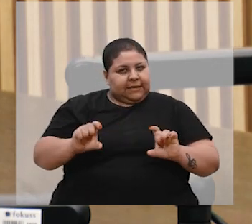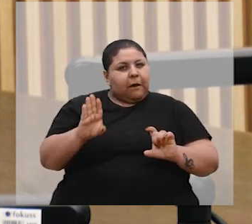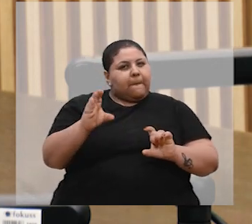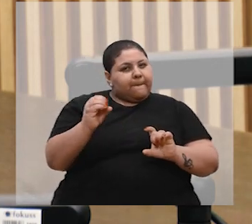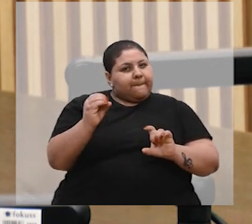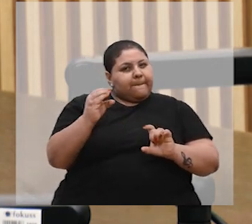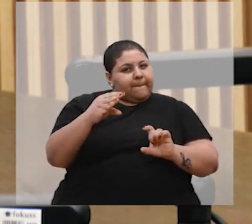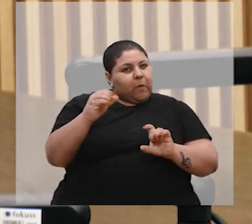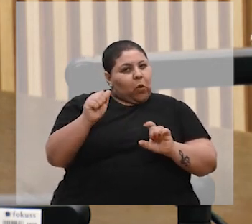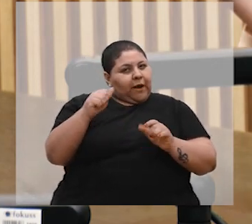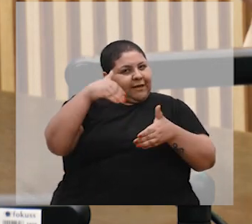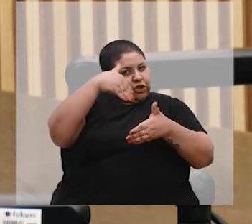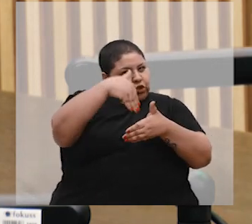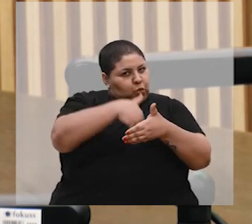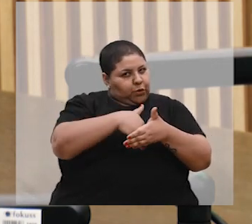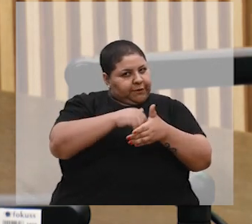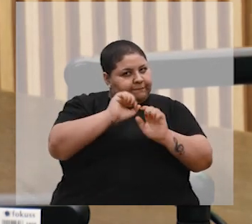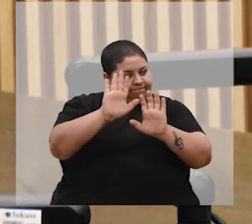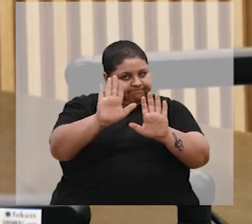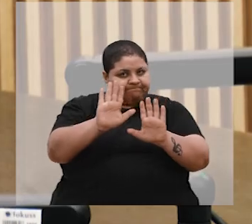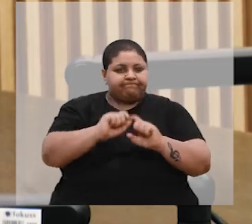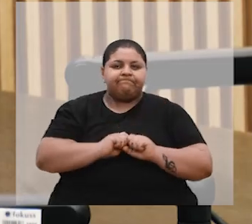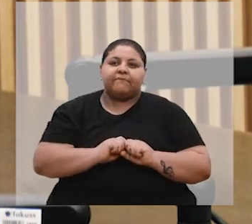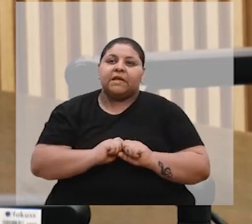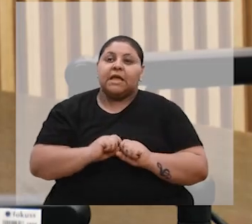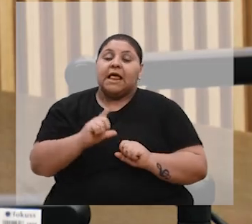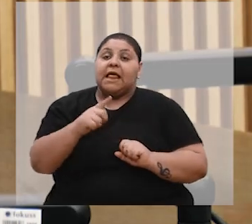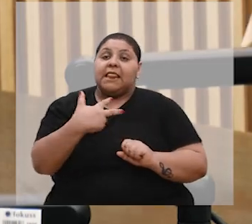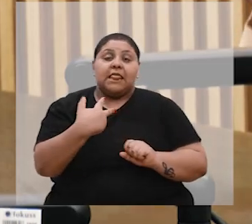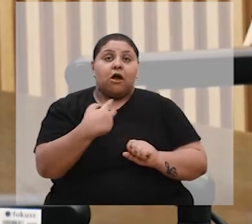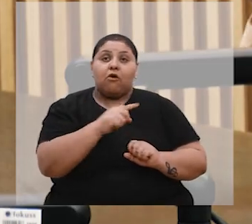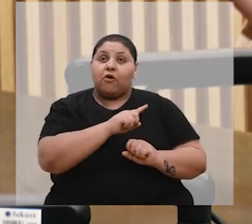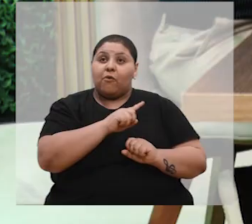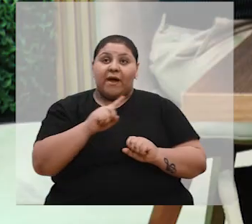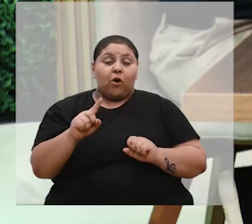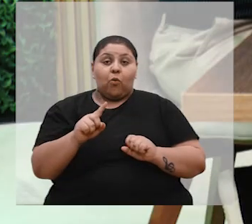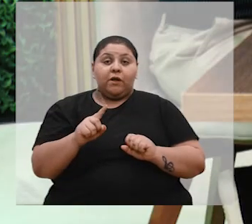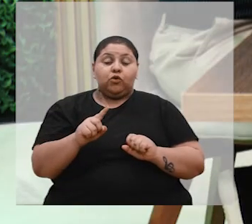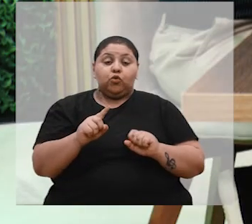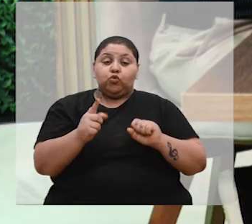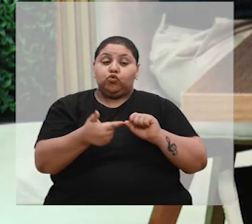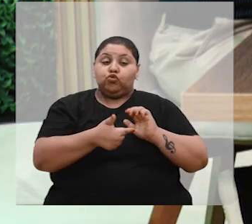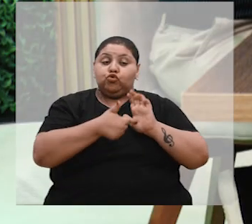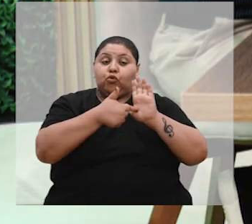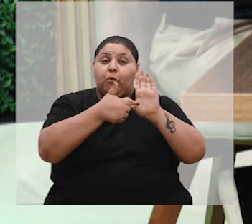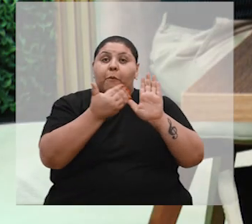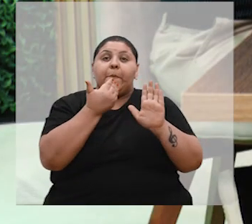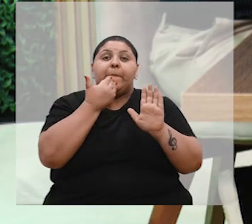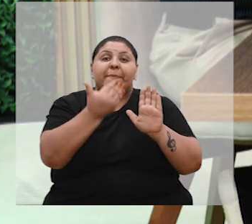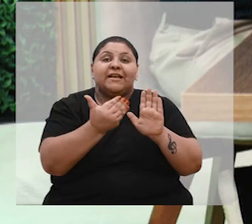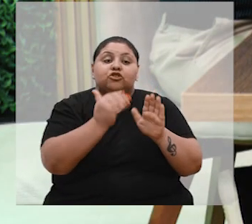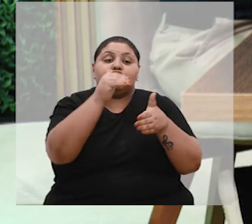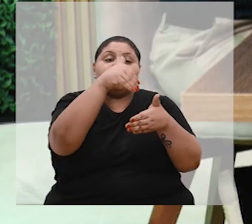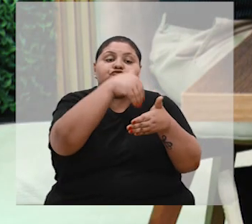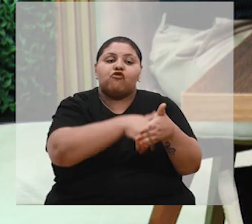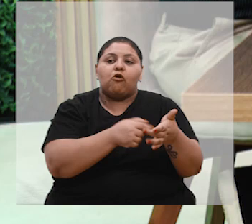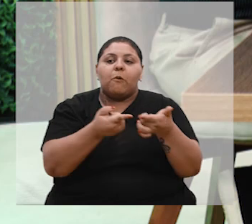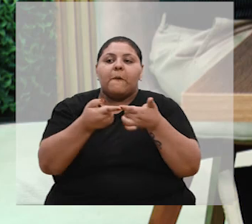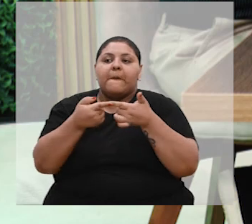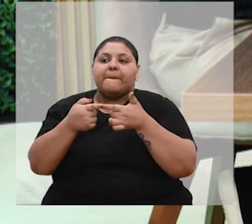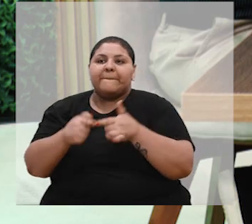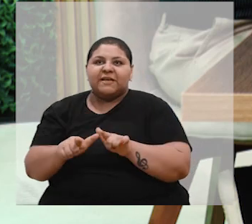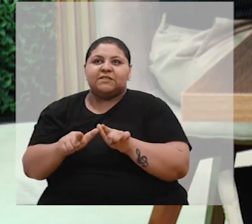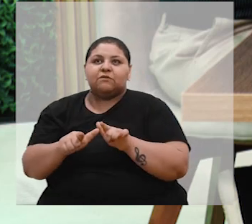configuração dessa tentativa de promover alguém. Então, olha só, não é nem quando eu explicitamente peço um voto, mas é quando eu